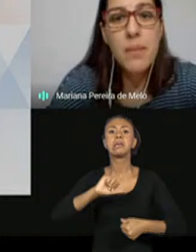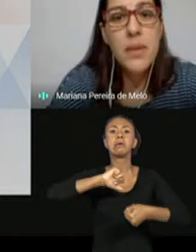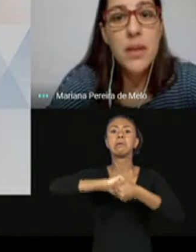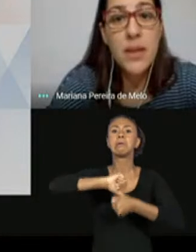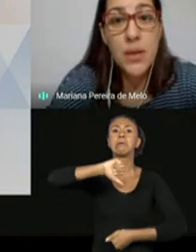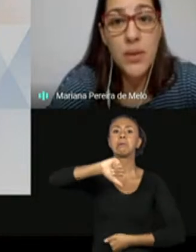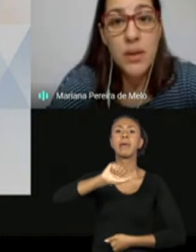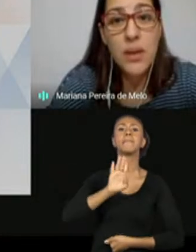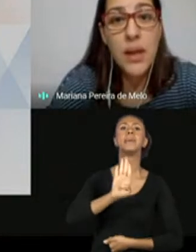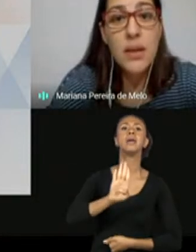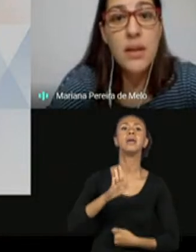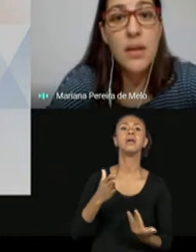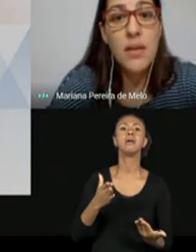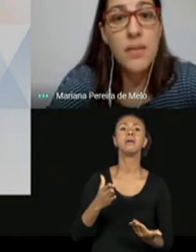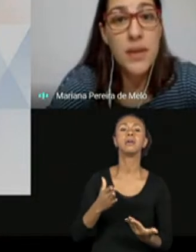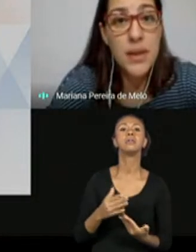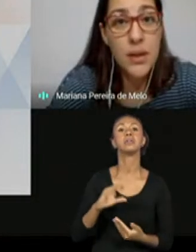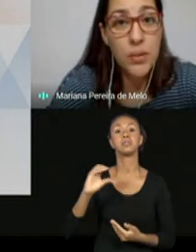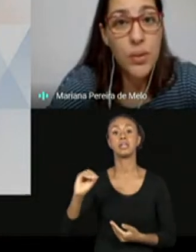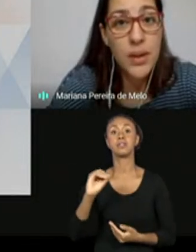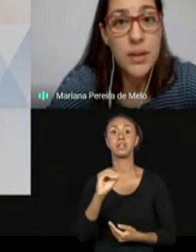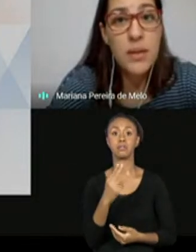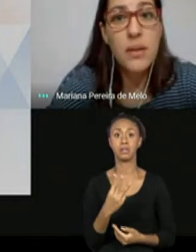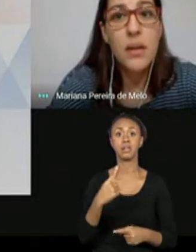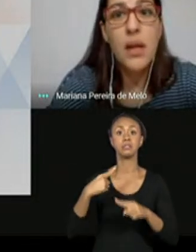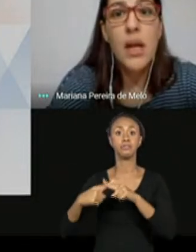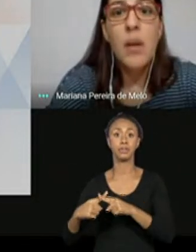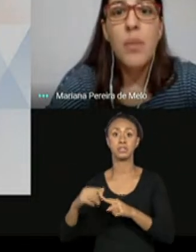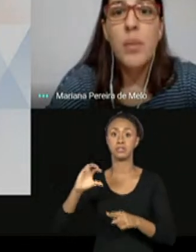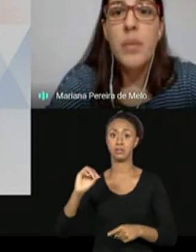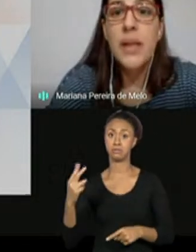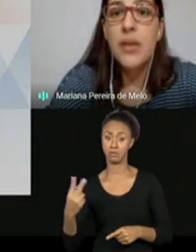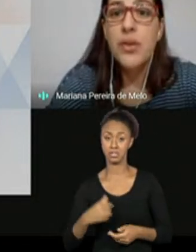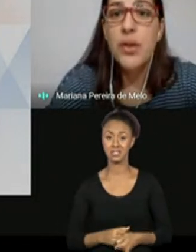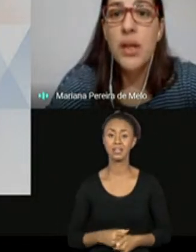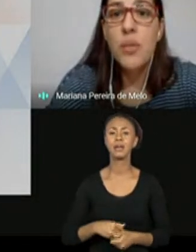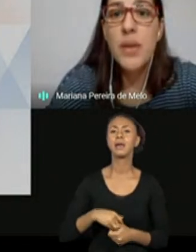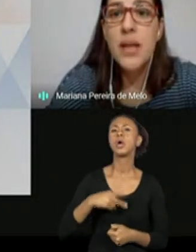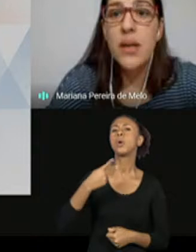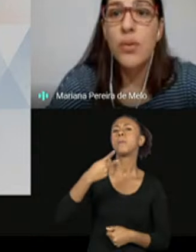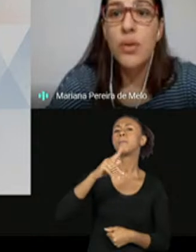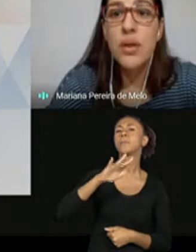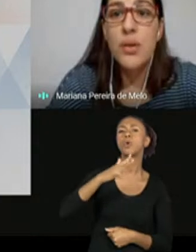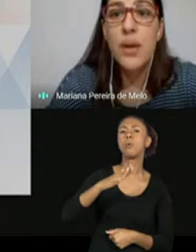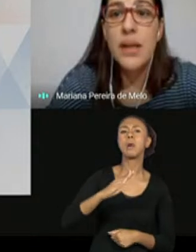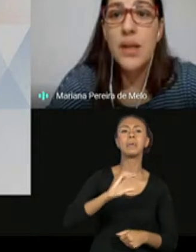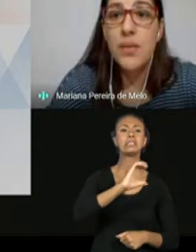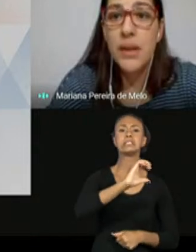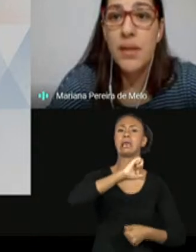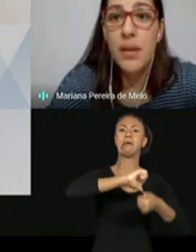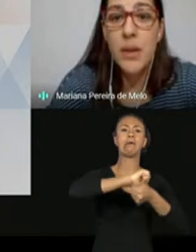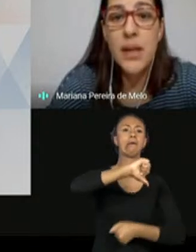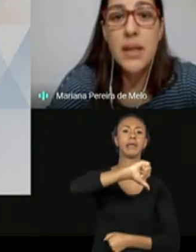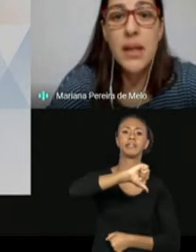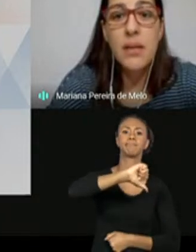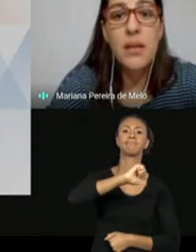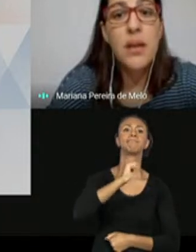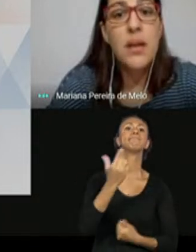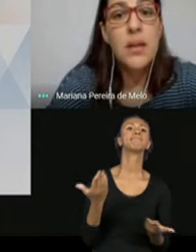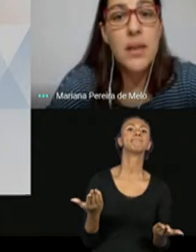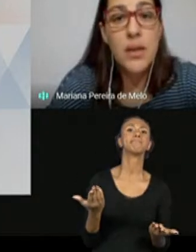fábrica B, 003 vezes 02. Probabilidade de não passar no controle de qualidade e vir da fábrica